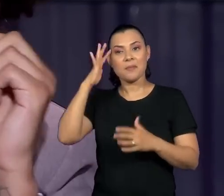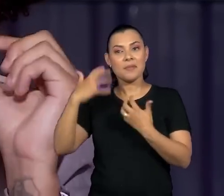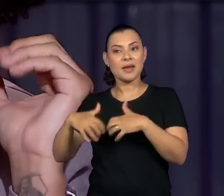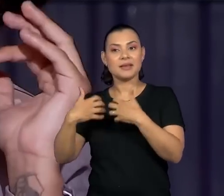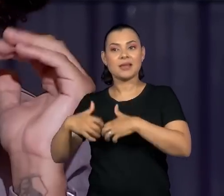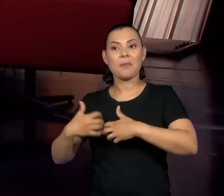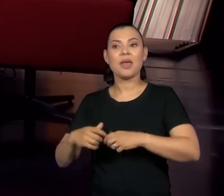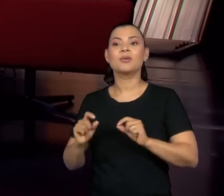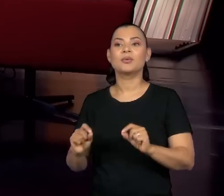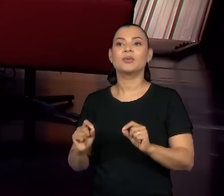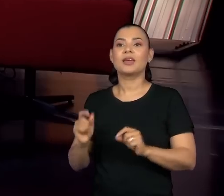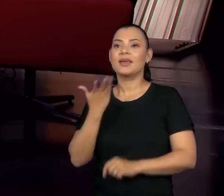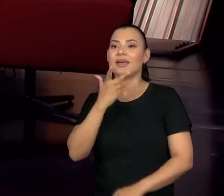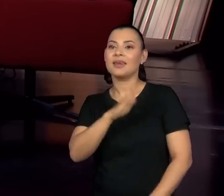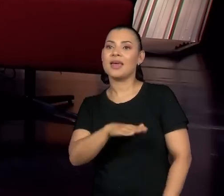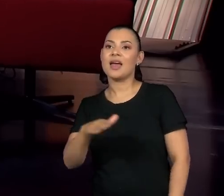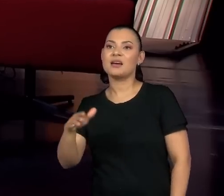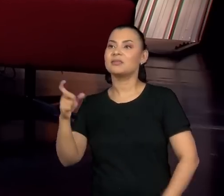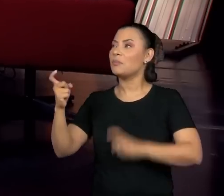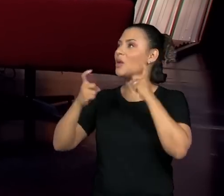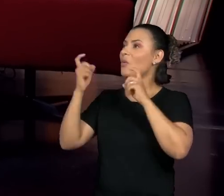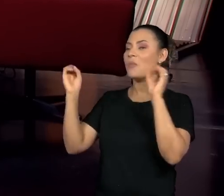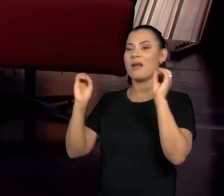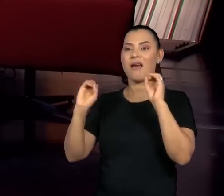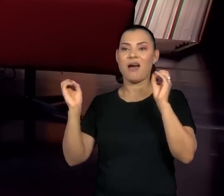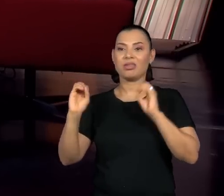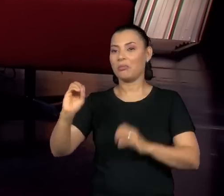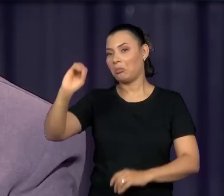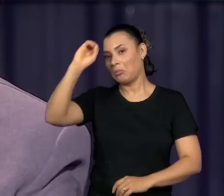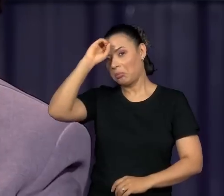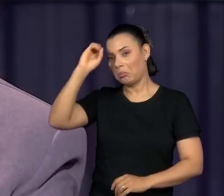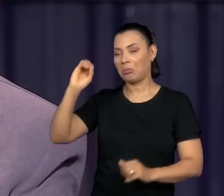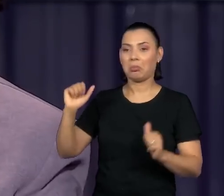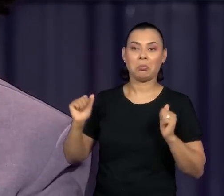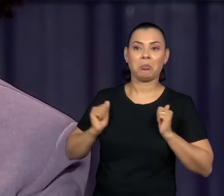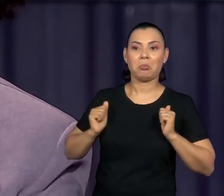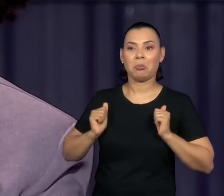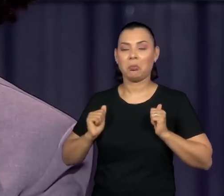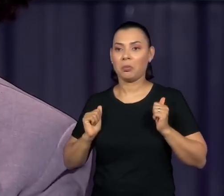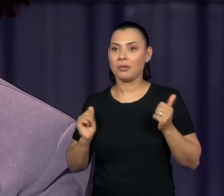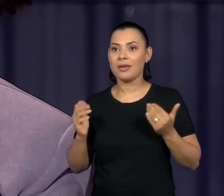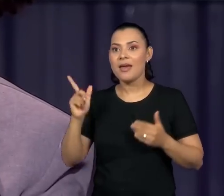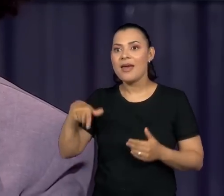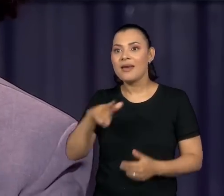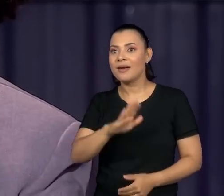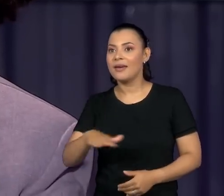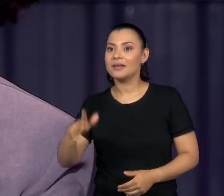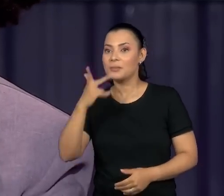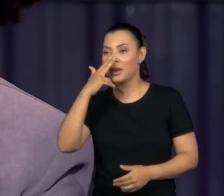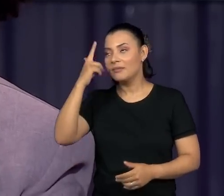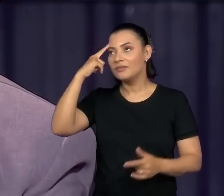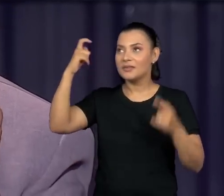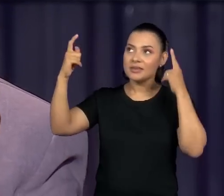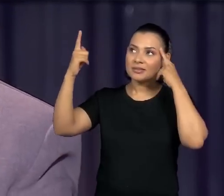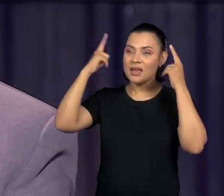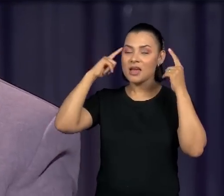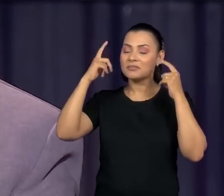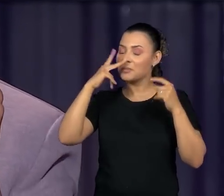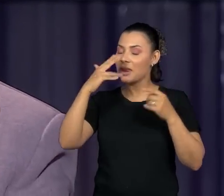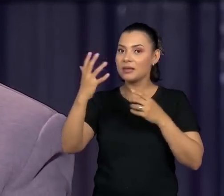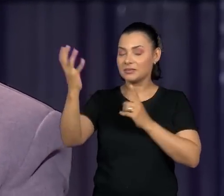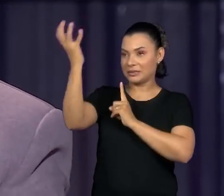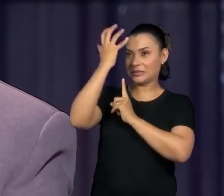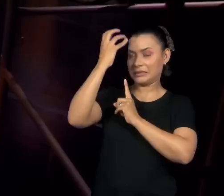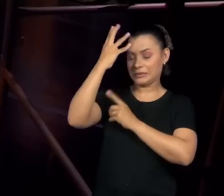muito ter esse pensamento de criança. A gente não se preocupa com isso quando a gente é criança. É uma coisa inventada e colocada na nossa